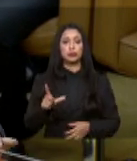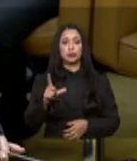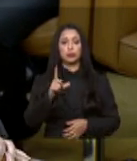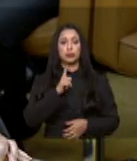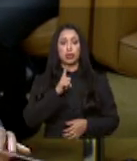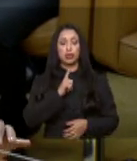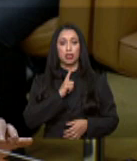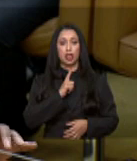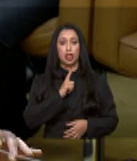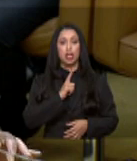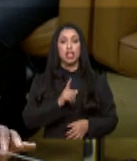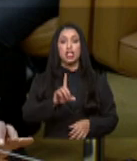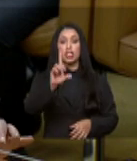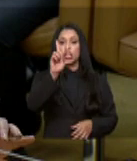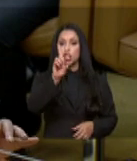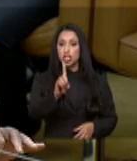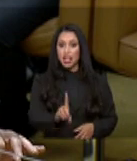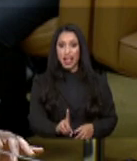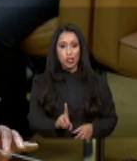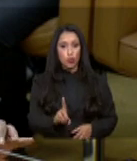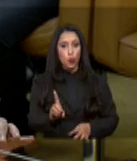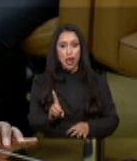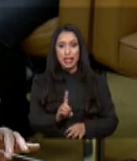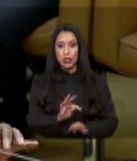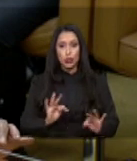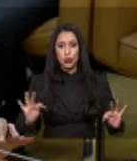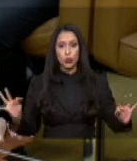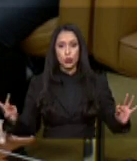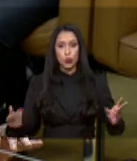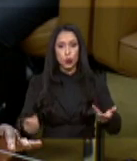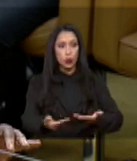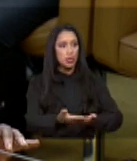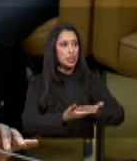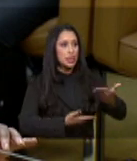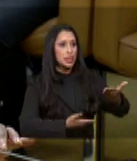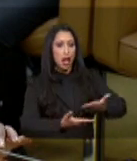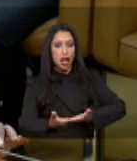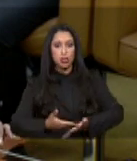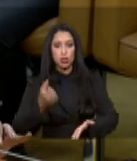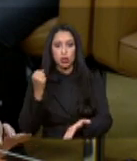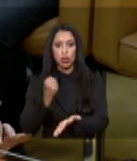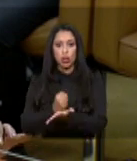sujeito de direito em todas as relações contratuais